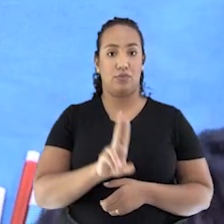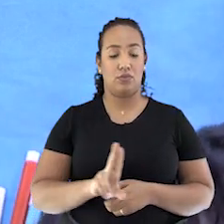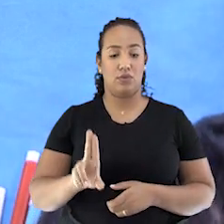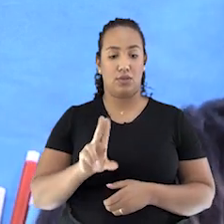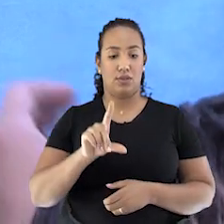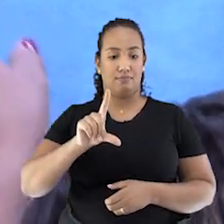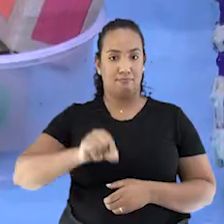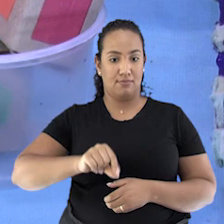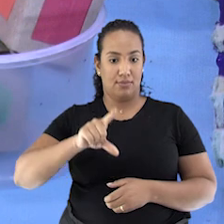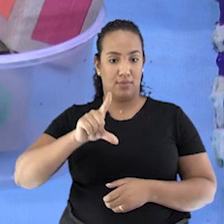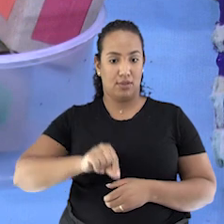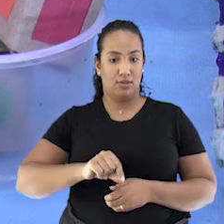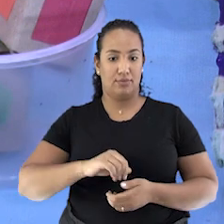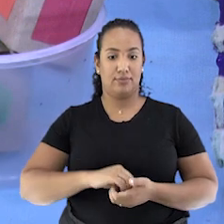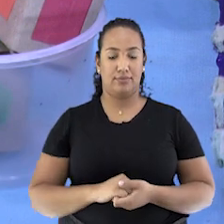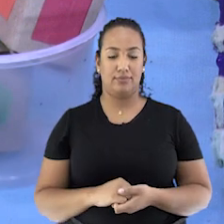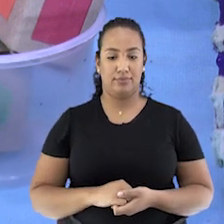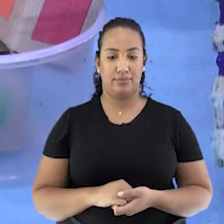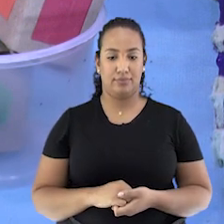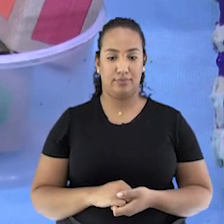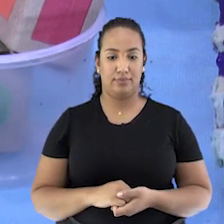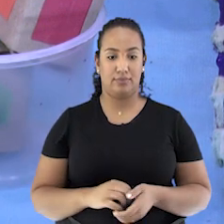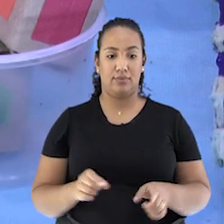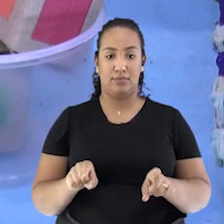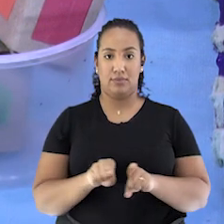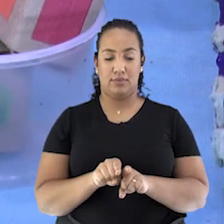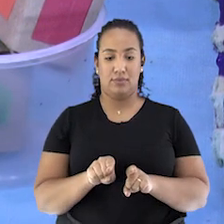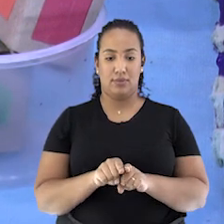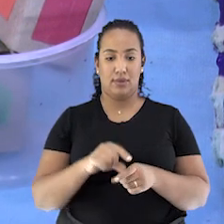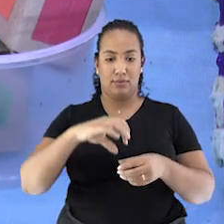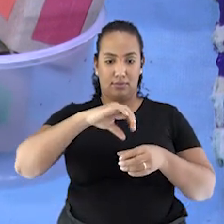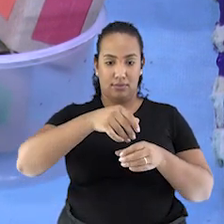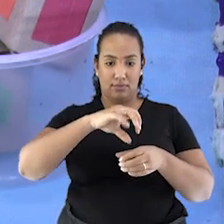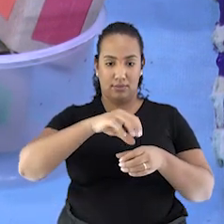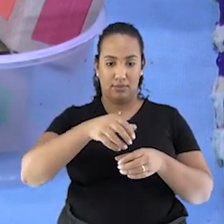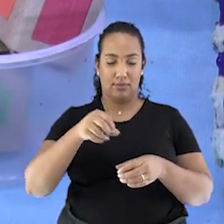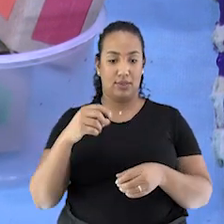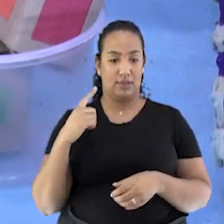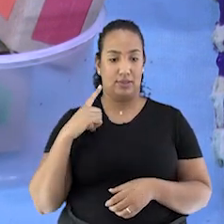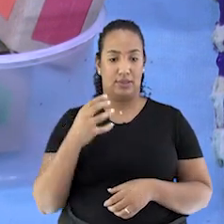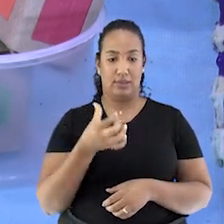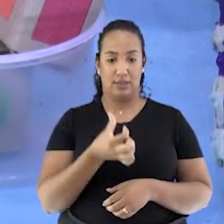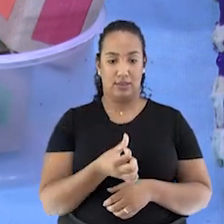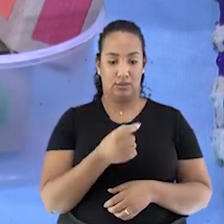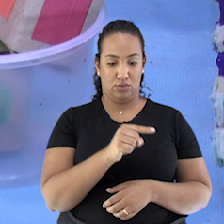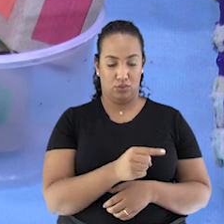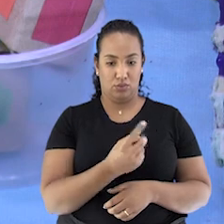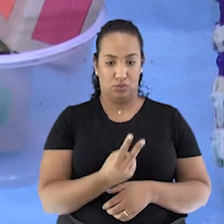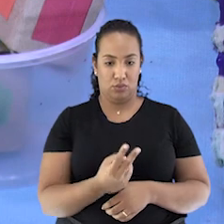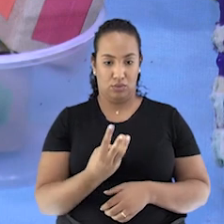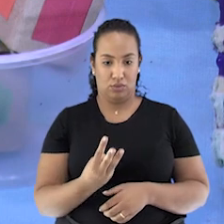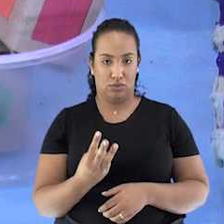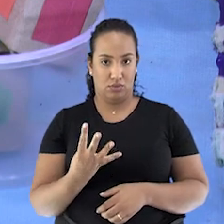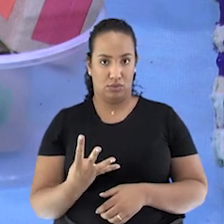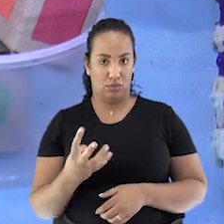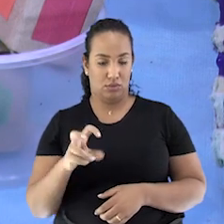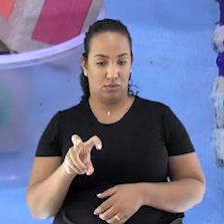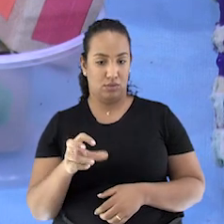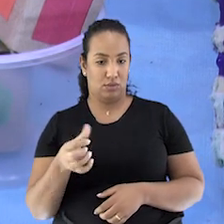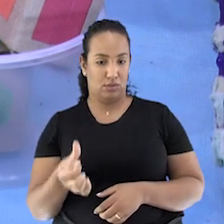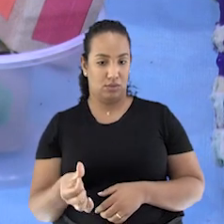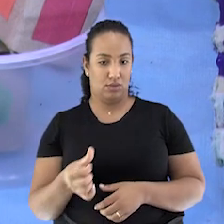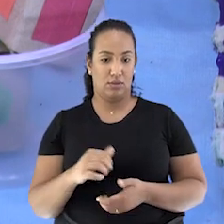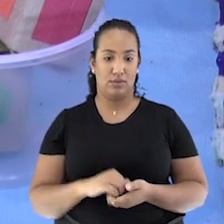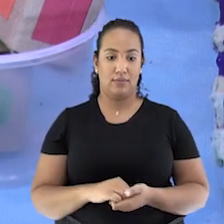pregador e as tampinhas. Aqui nós temos 6 casinhas. 1, 2, 3, 4, 5, 6.